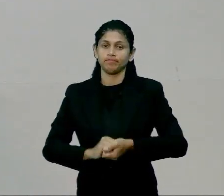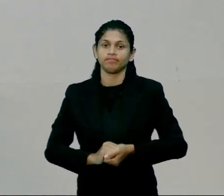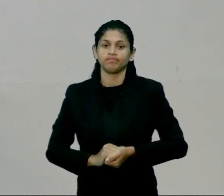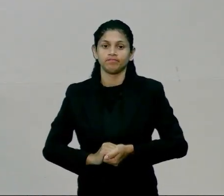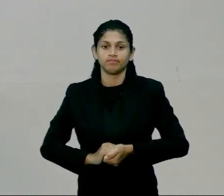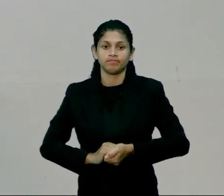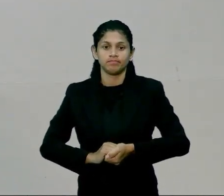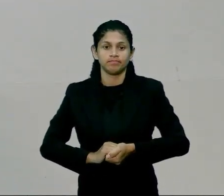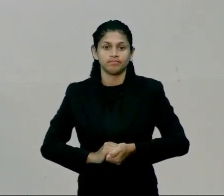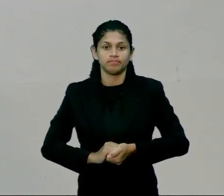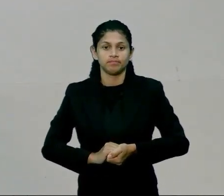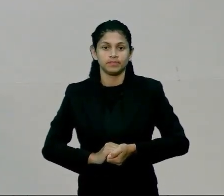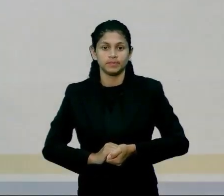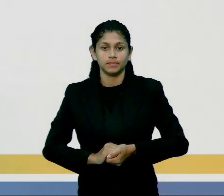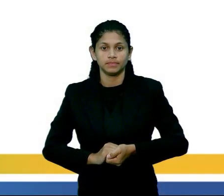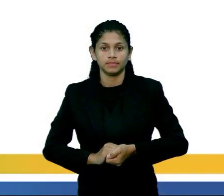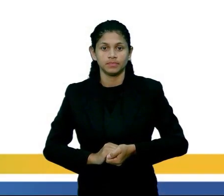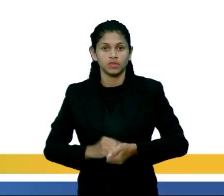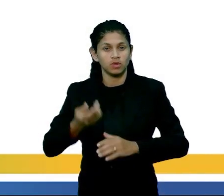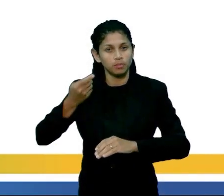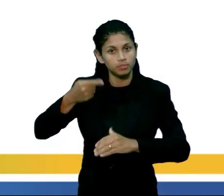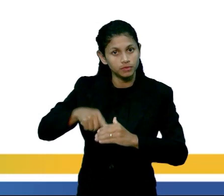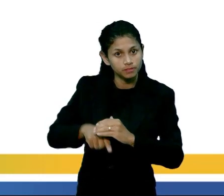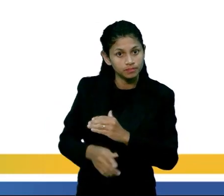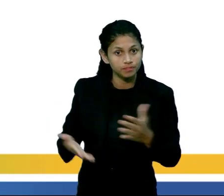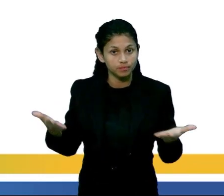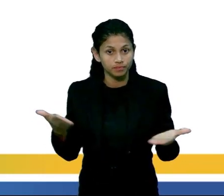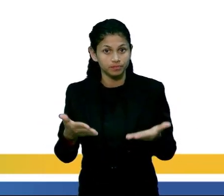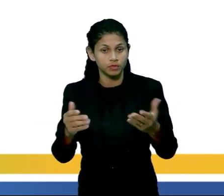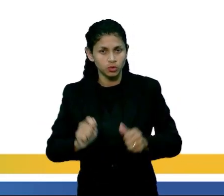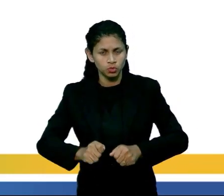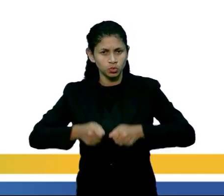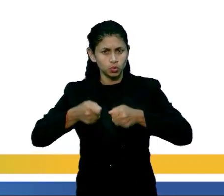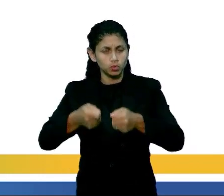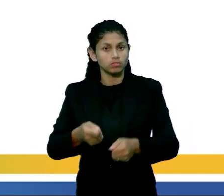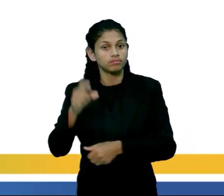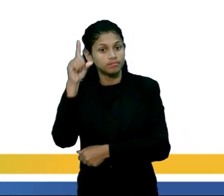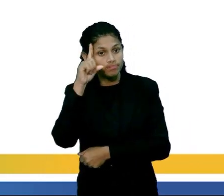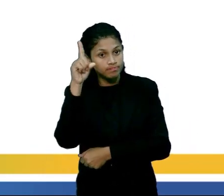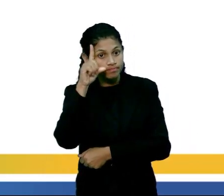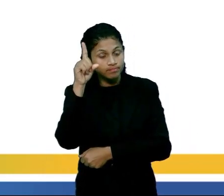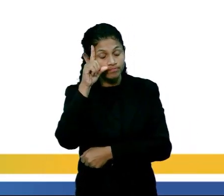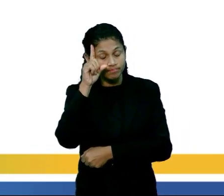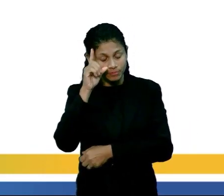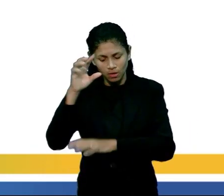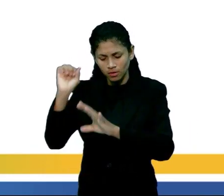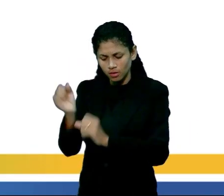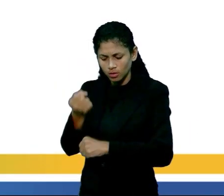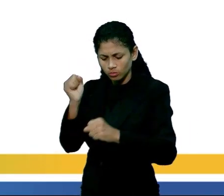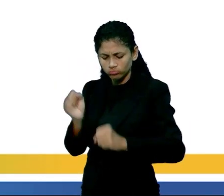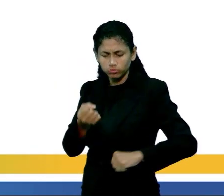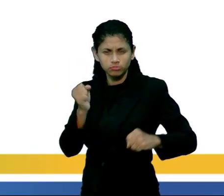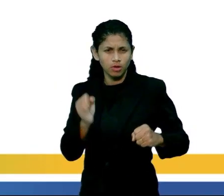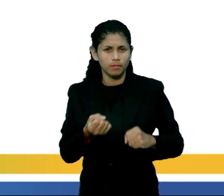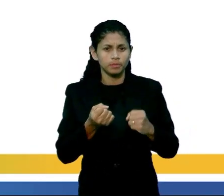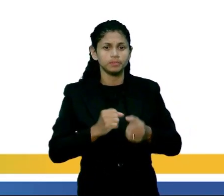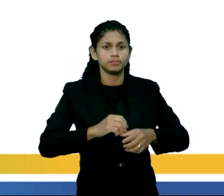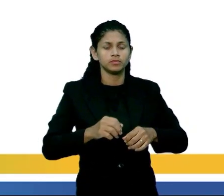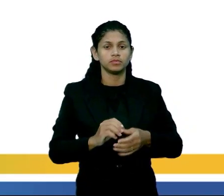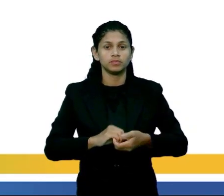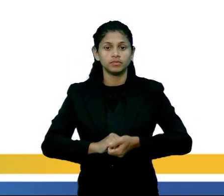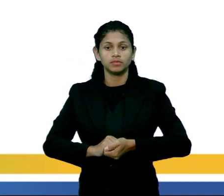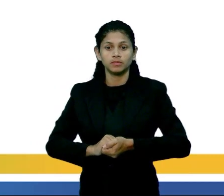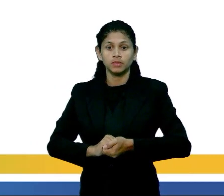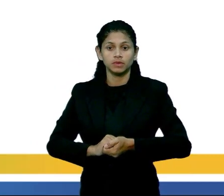corpo, tranquilo? Então a gente vai aprofundar agora, vamos lá. O esforço diário. Os afazeres domésticos são corriqueiros que